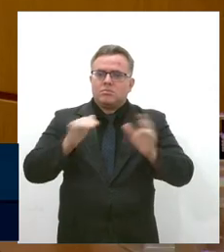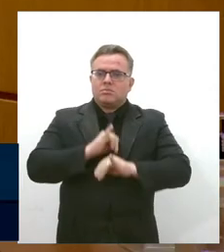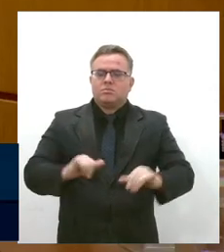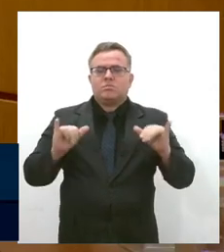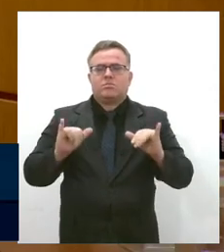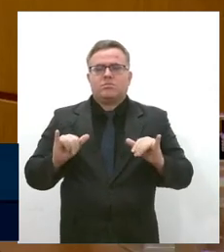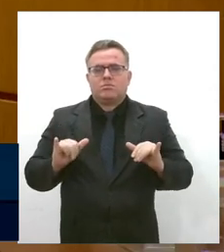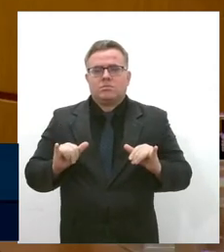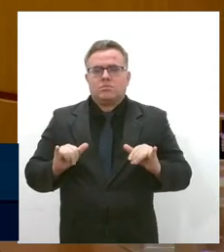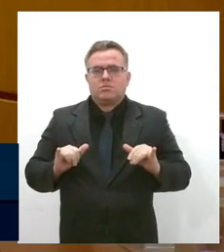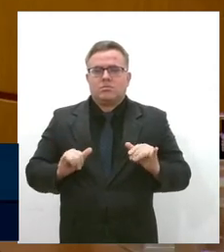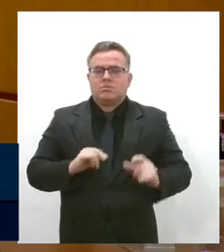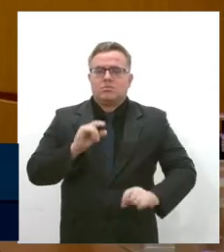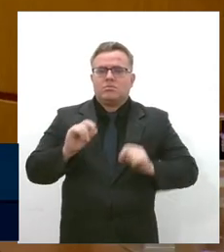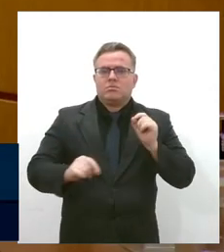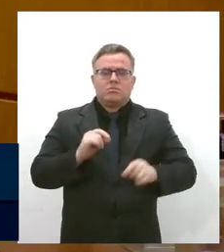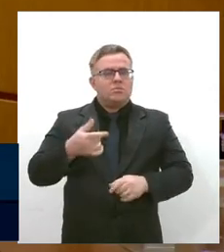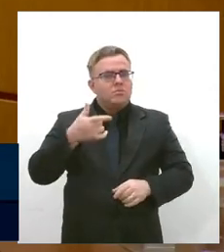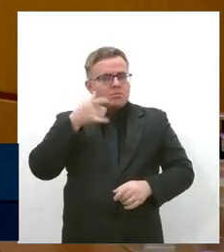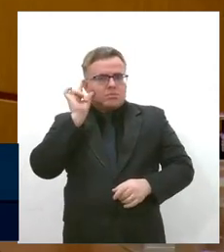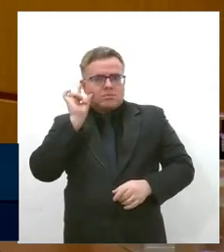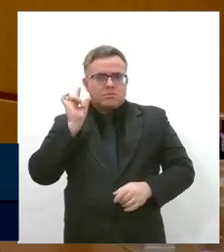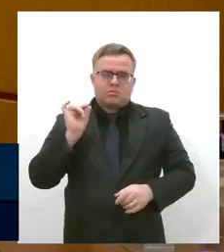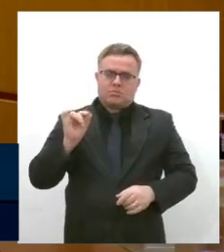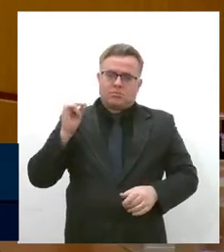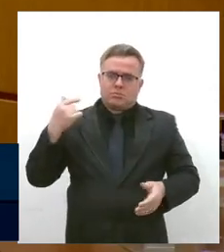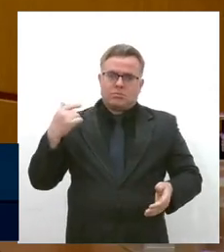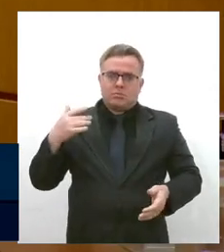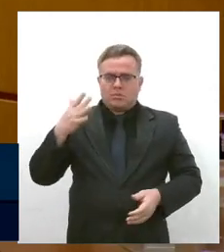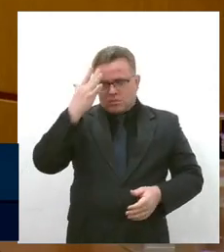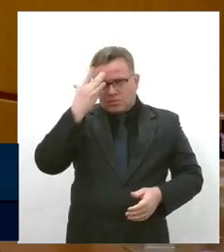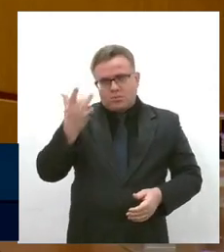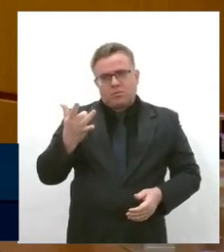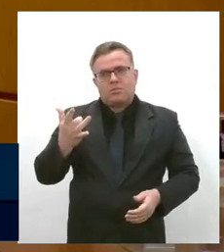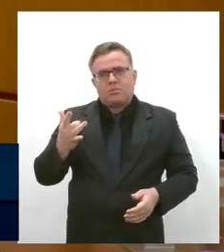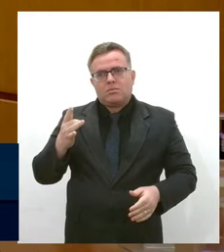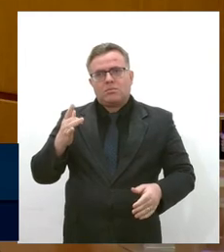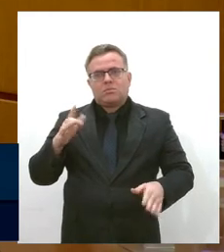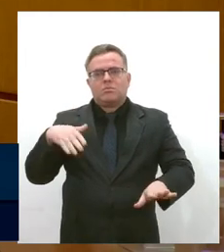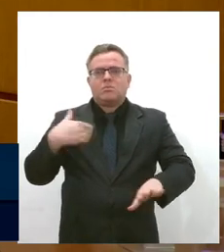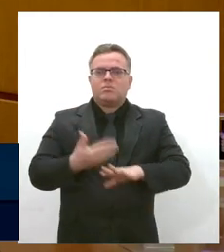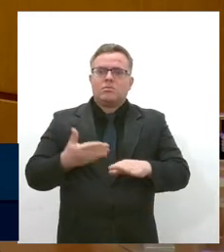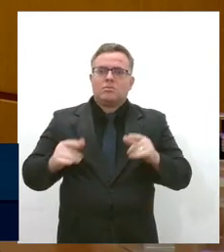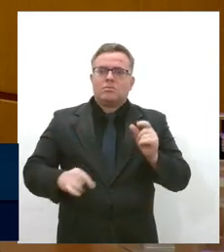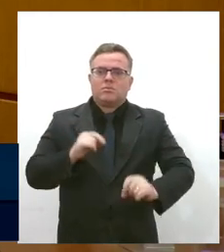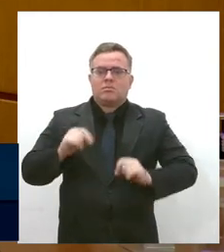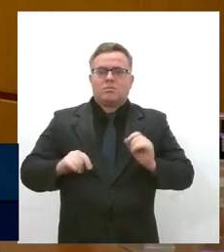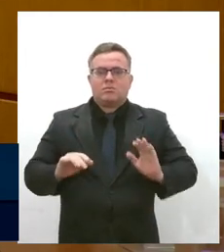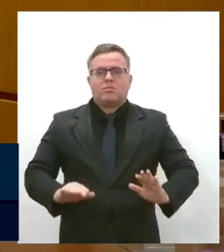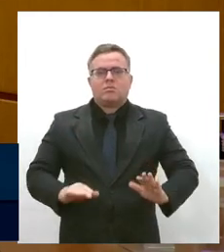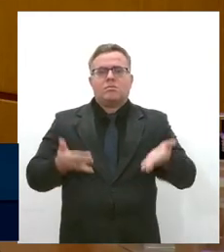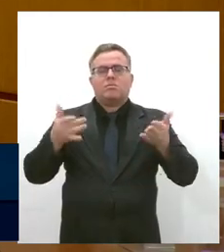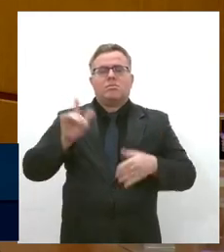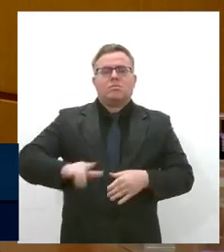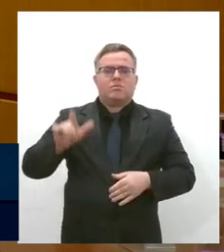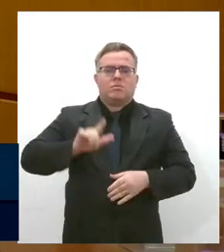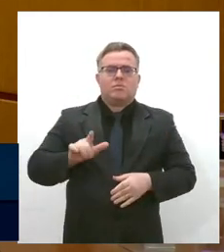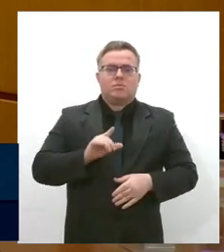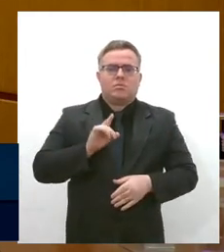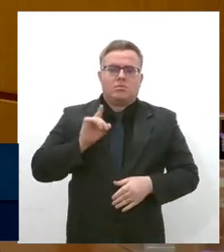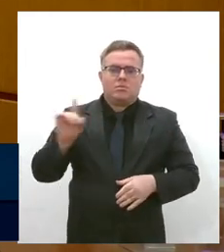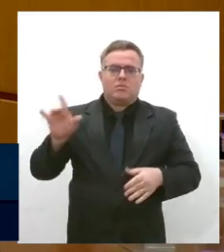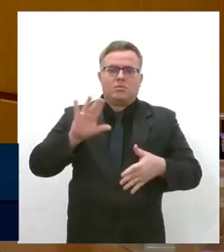falar que desde ontem até amanhã está sendo realizada a festa literária de Glória. Deputado, Vossa Excelência tem mais dois minutos.